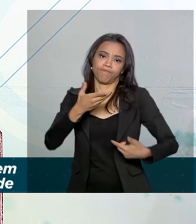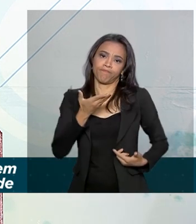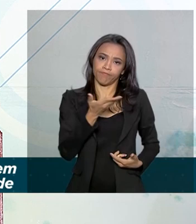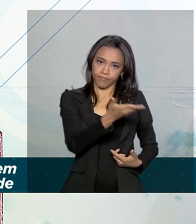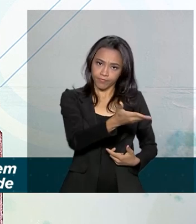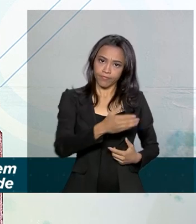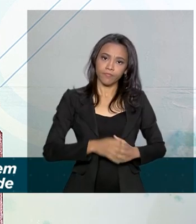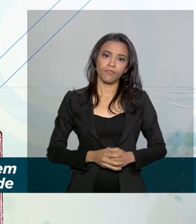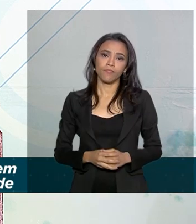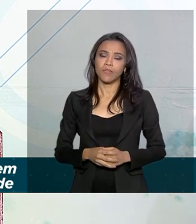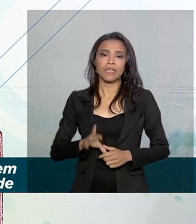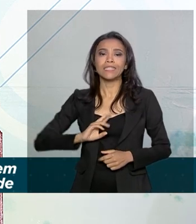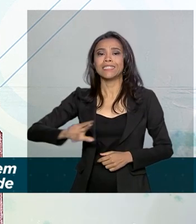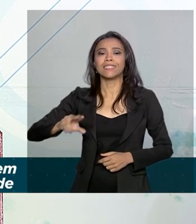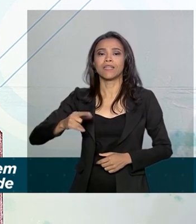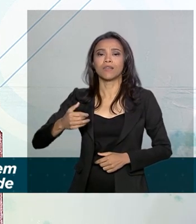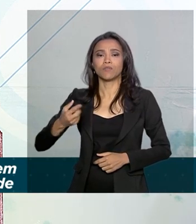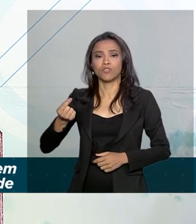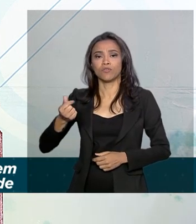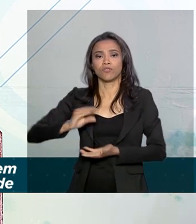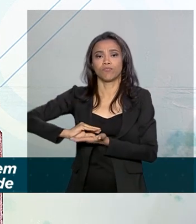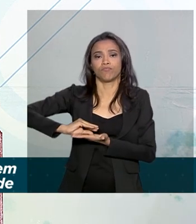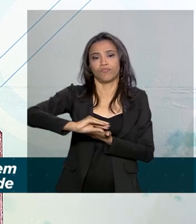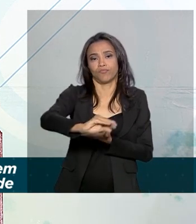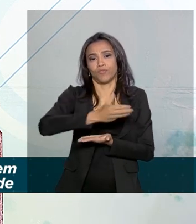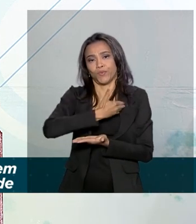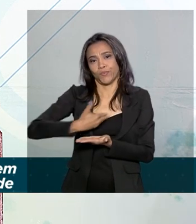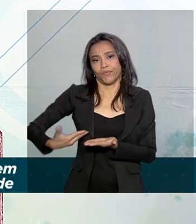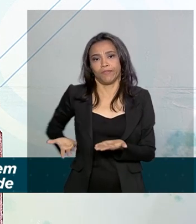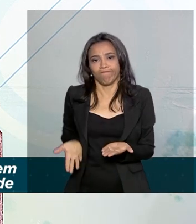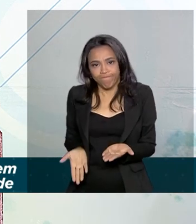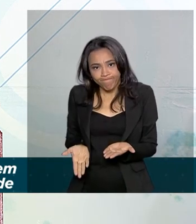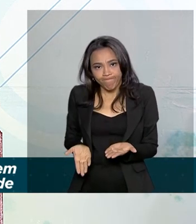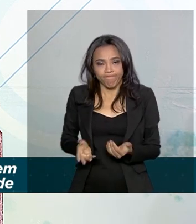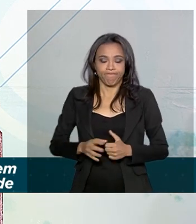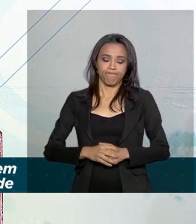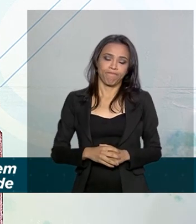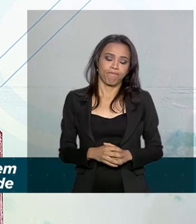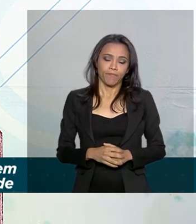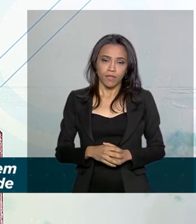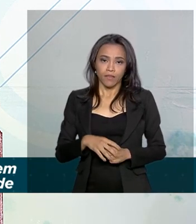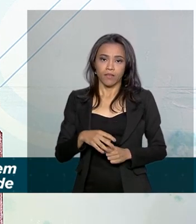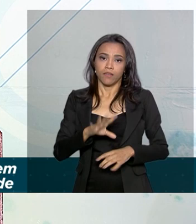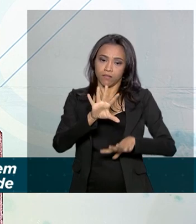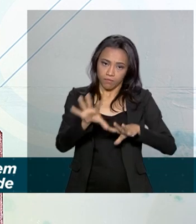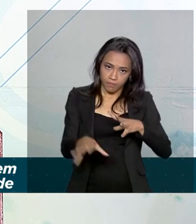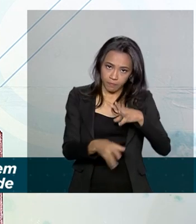não de programas outros. E complementando,